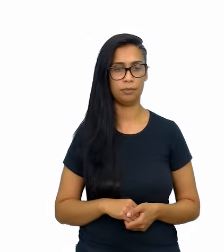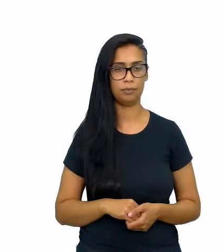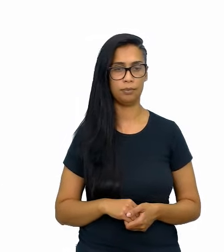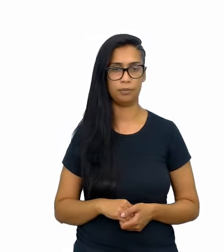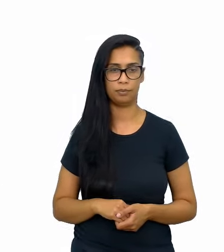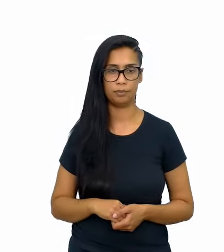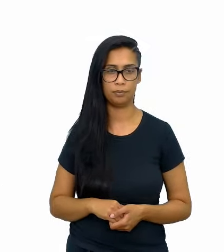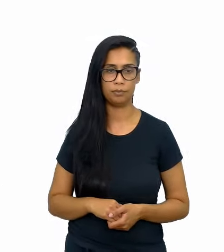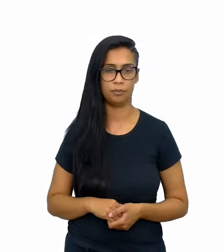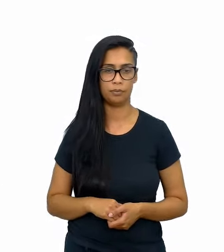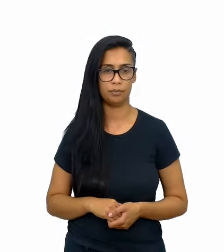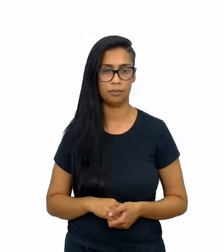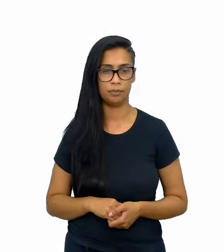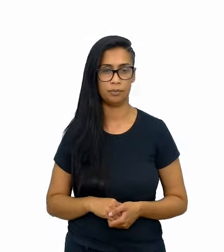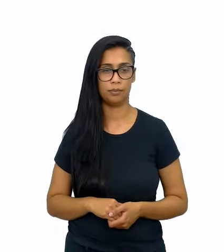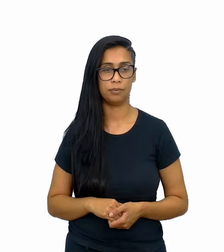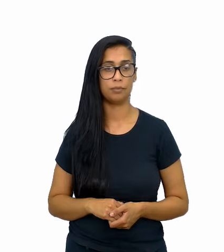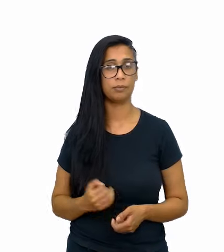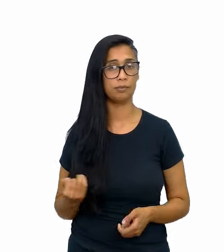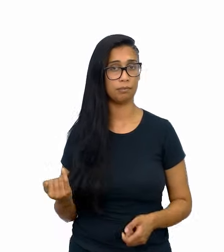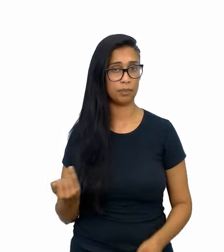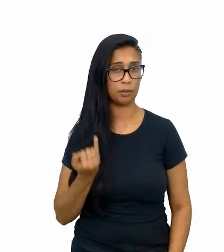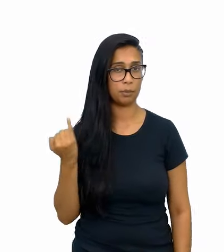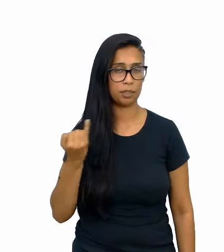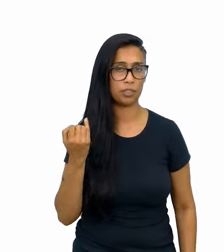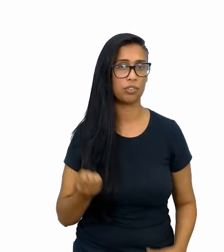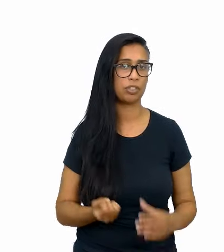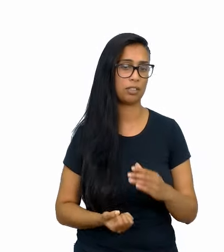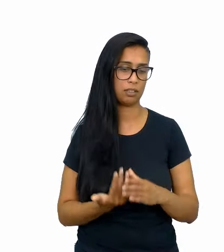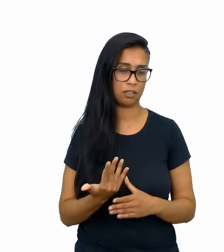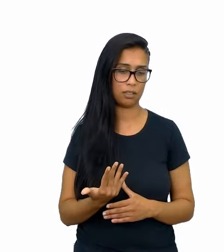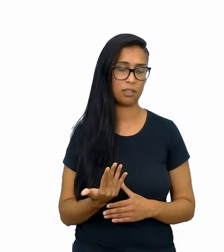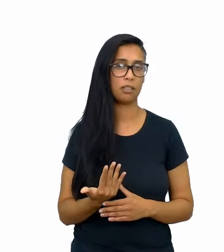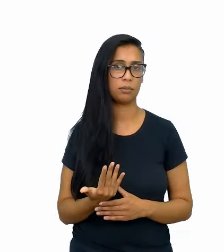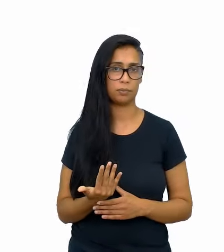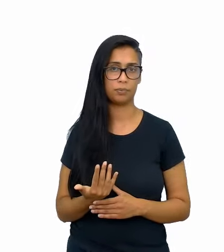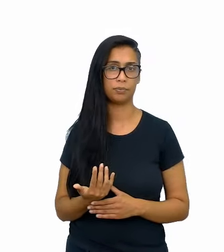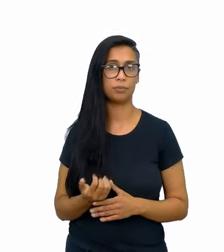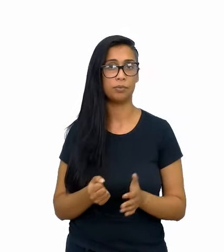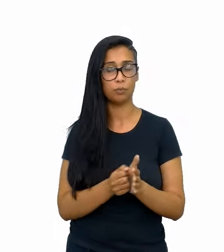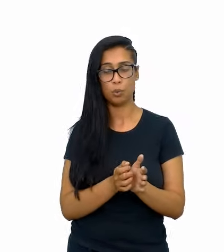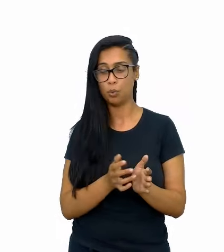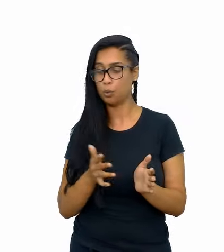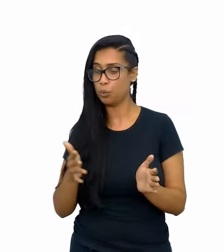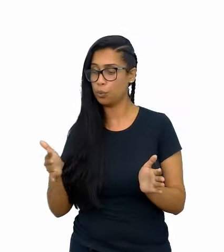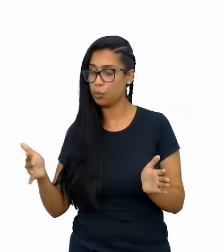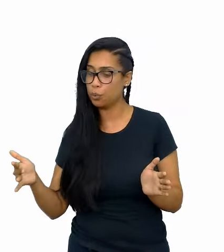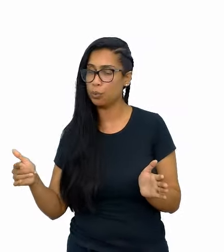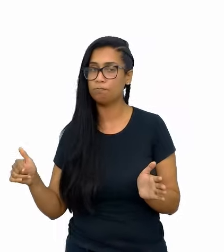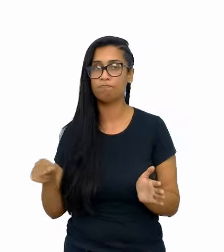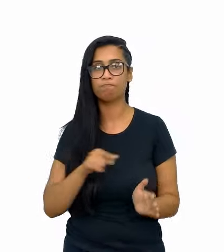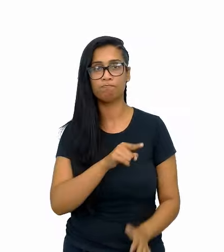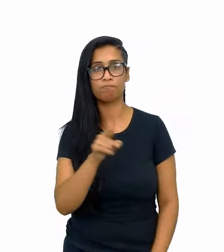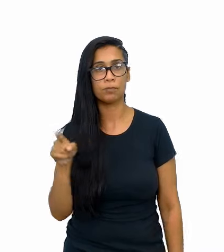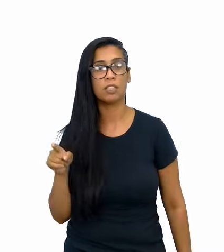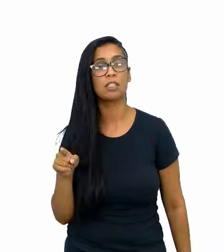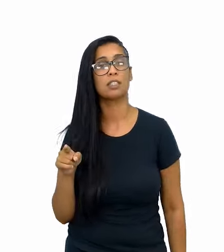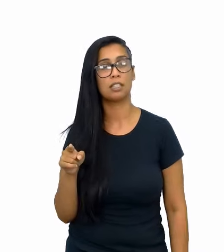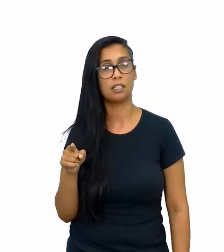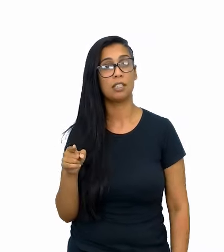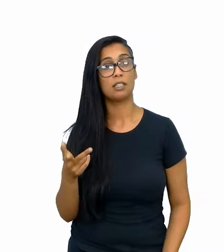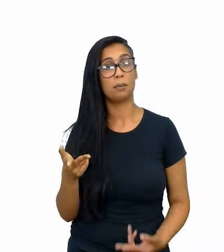muito significativo, né, nesse trabalho. Então, ao longo das aulas, vocês vão perceber